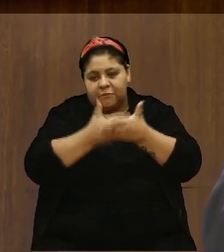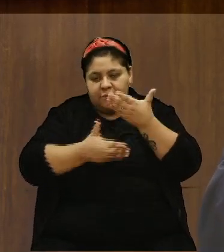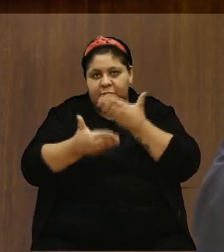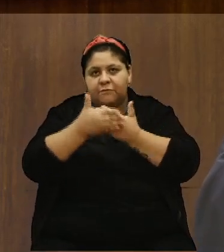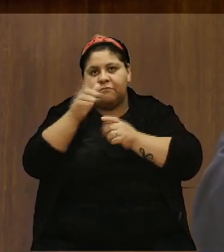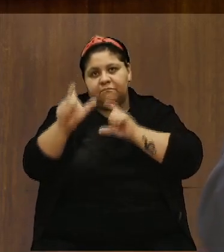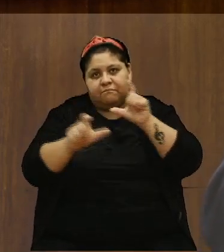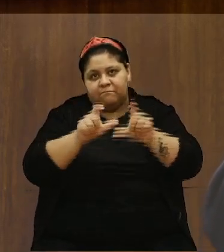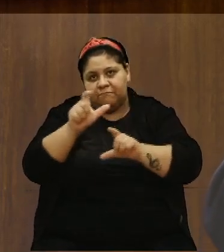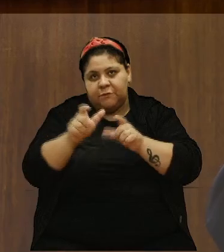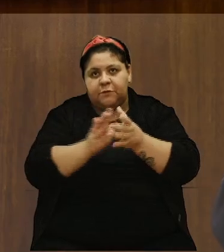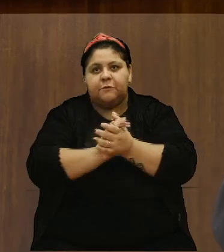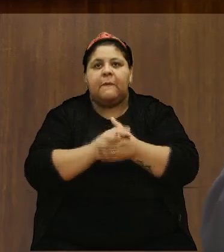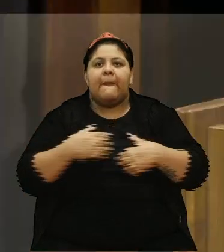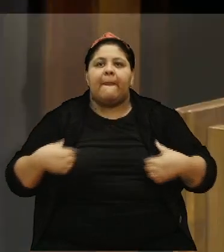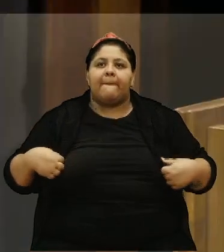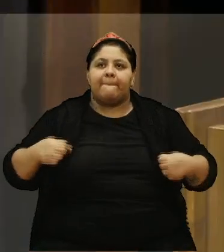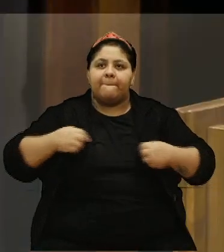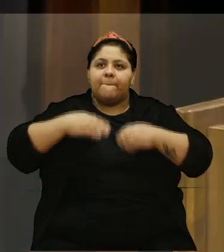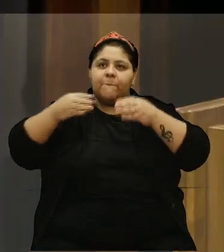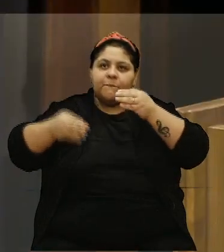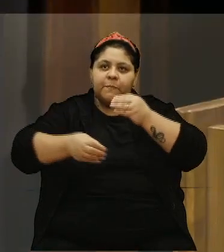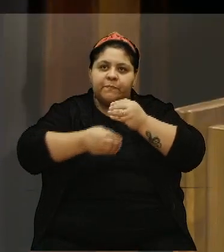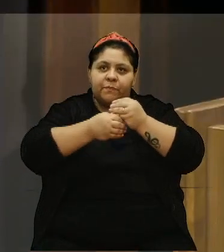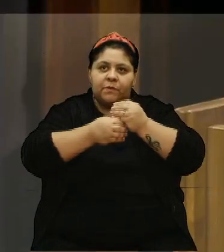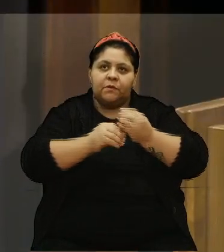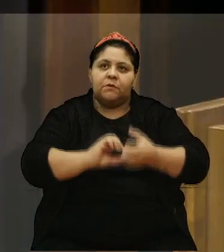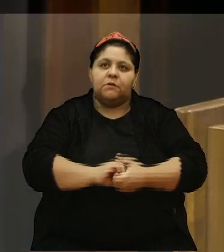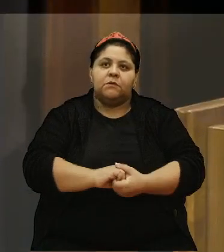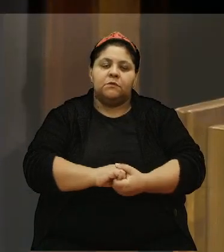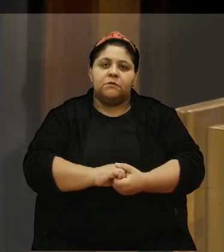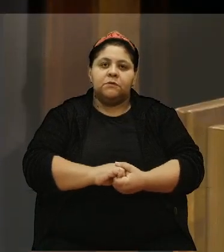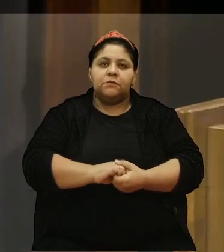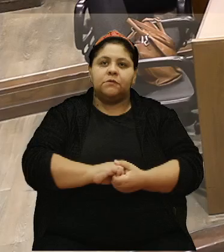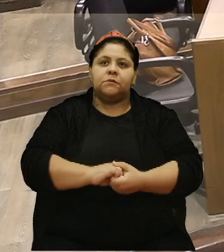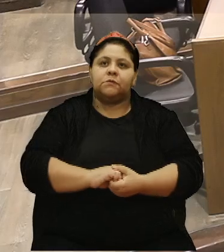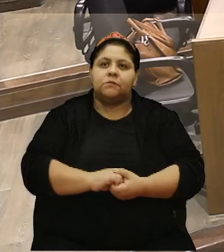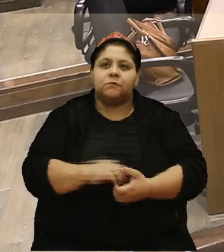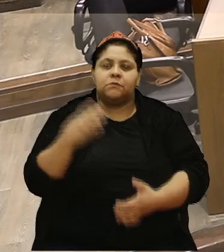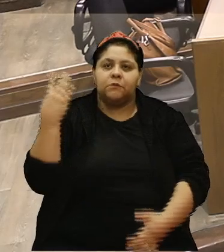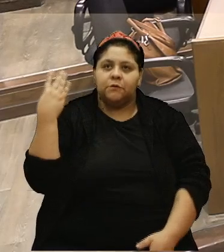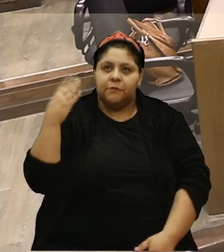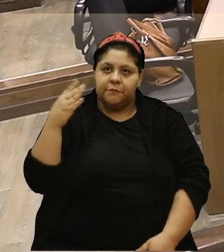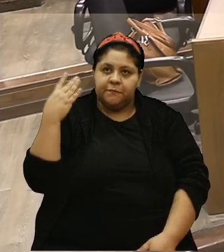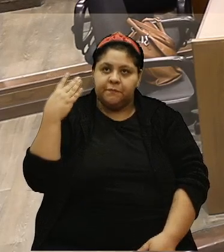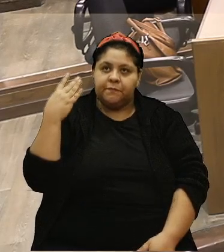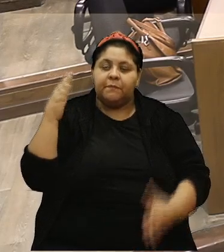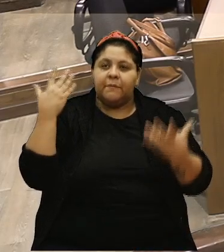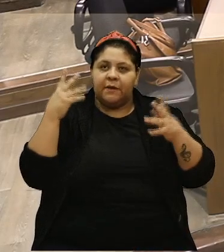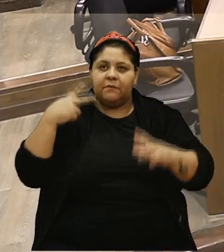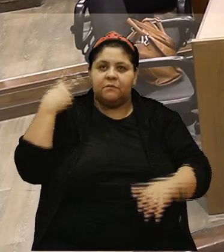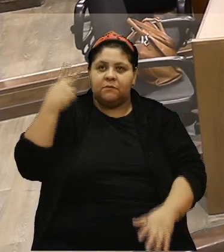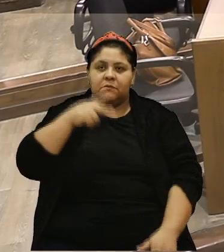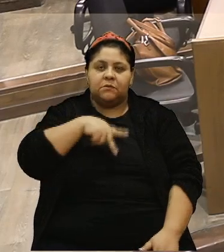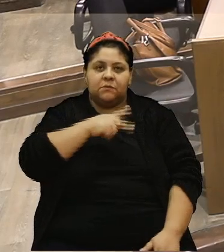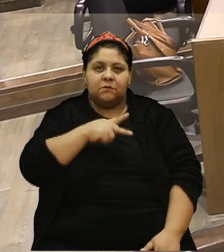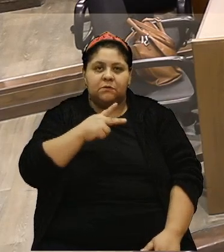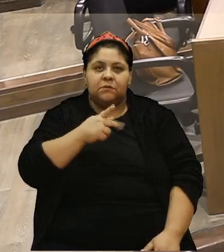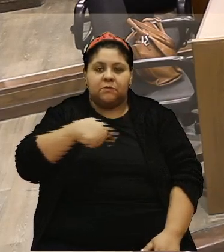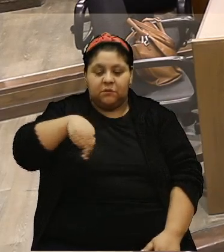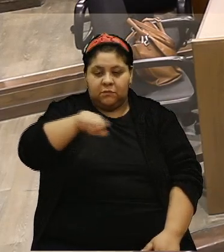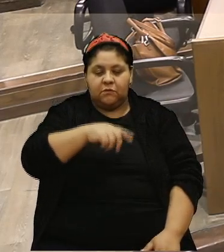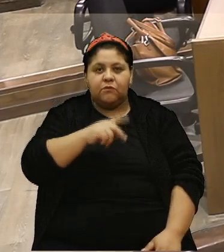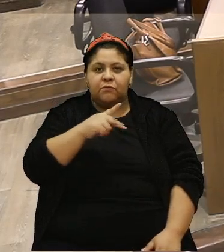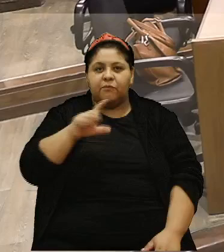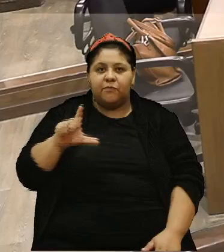lá. Obrigado, vereador Cláudio. Sua parte, vereador. Parabéns, vereador Pedro Rodrigues, da nossa bancada do Partido